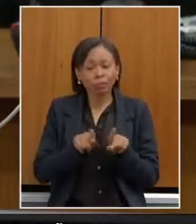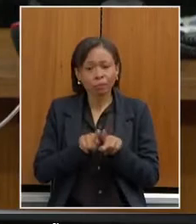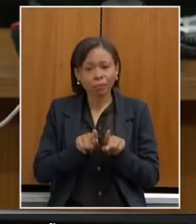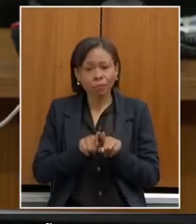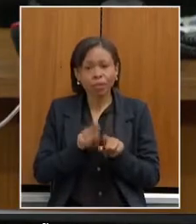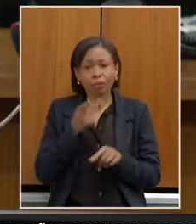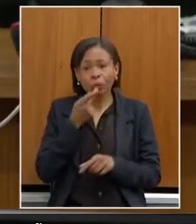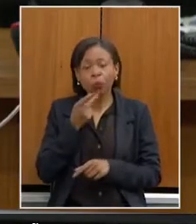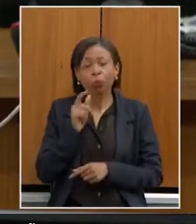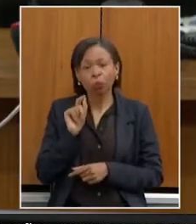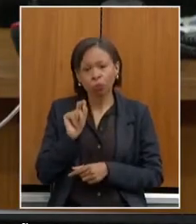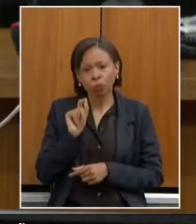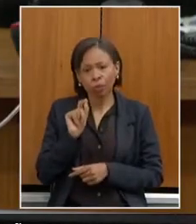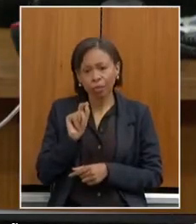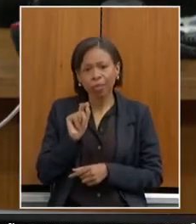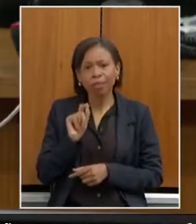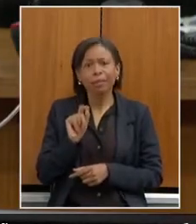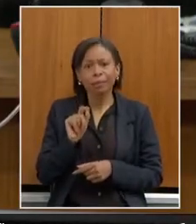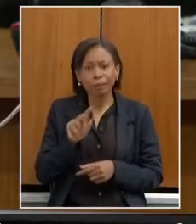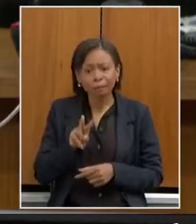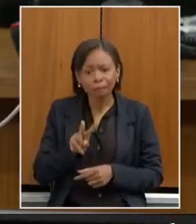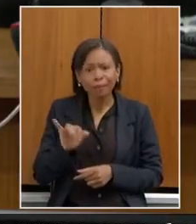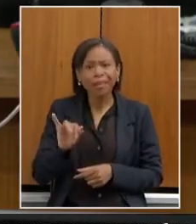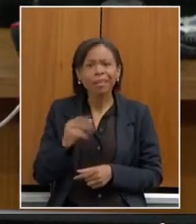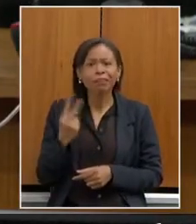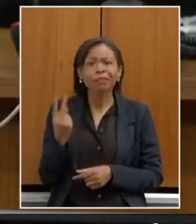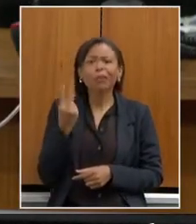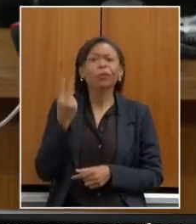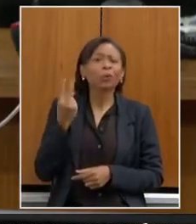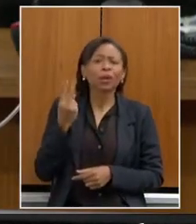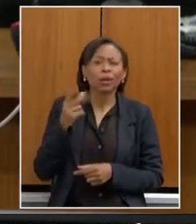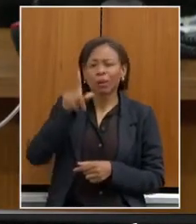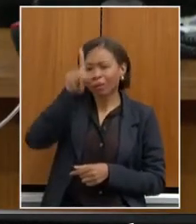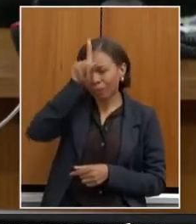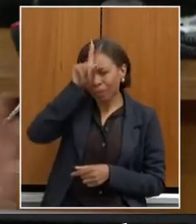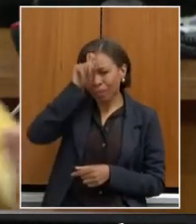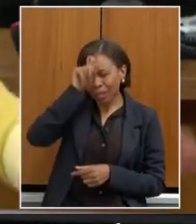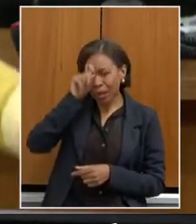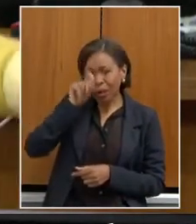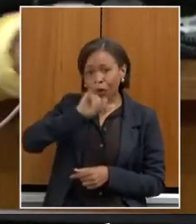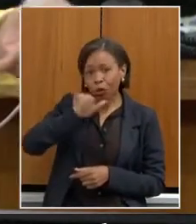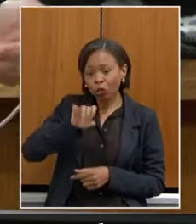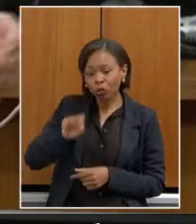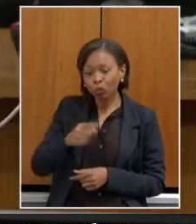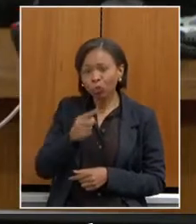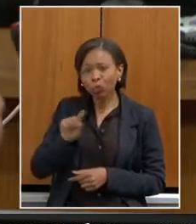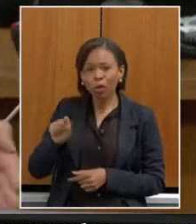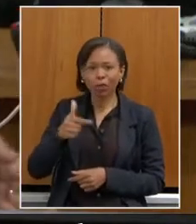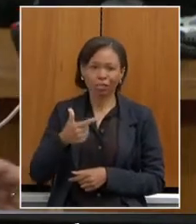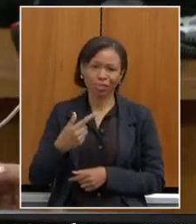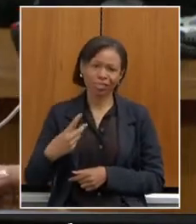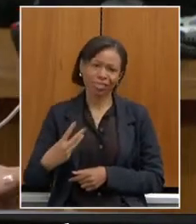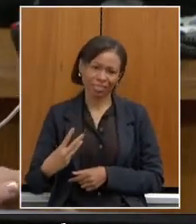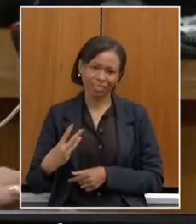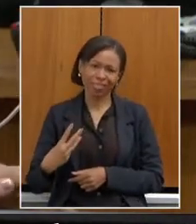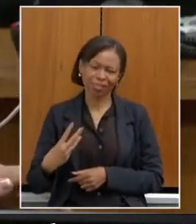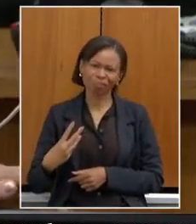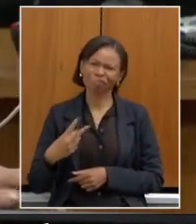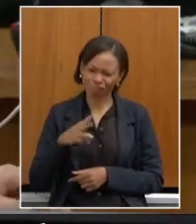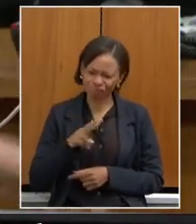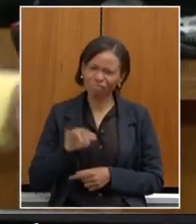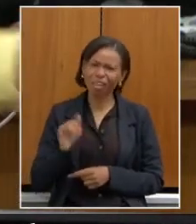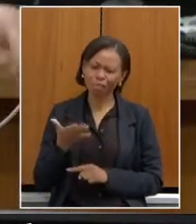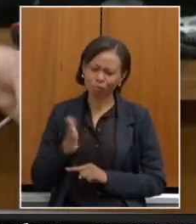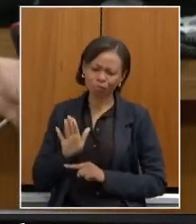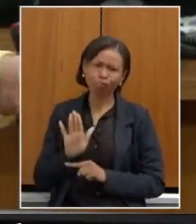dizer que isso vai valorizar o João XXIII de uma forma impressionante vai trazer o João XXIII presidente